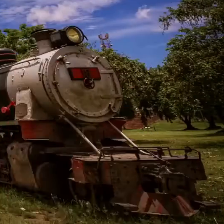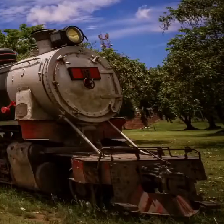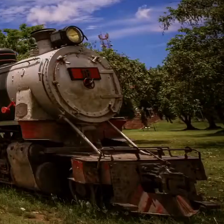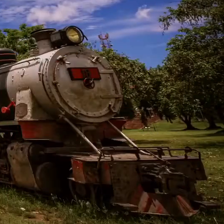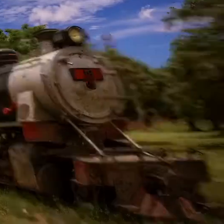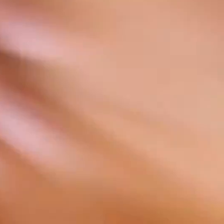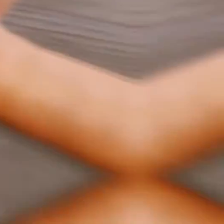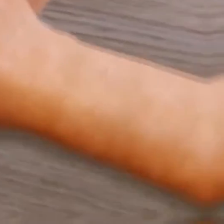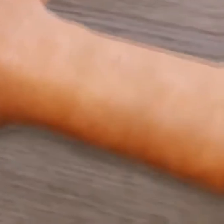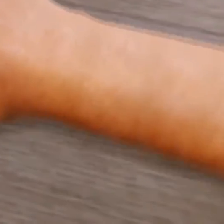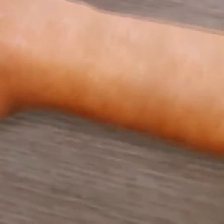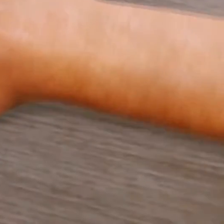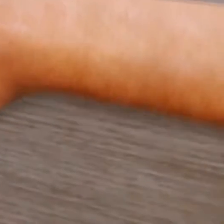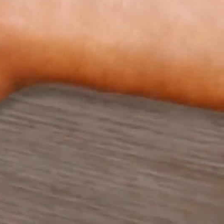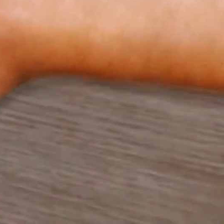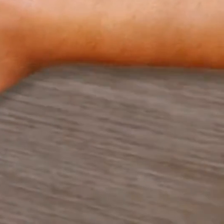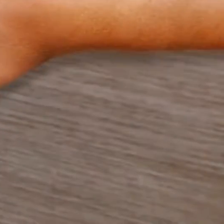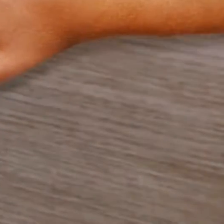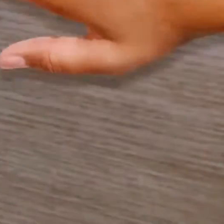aí